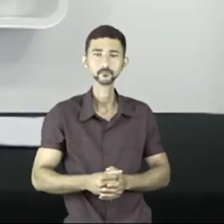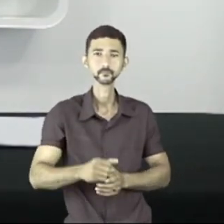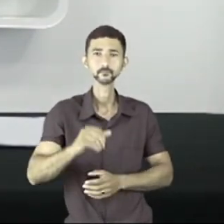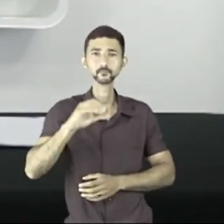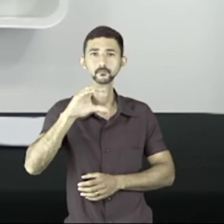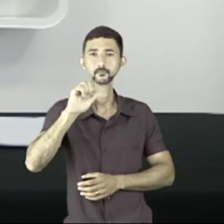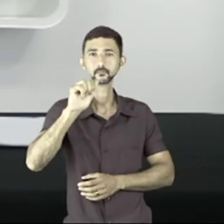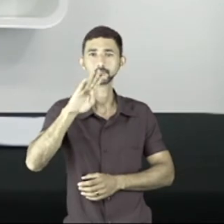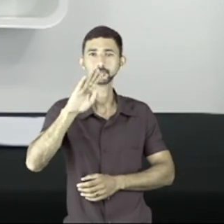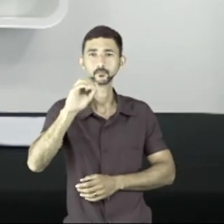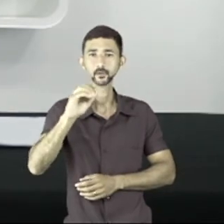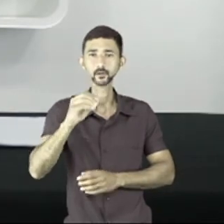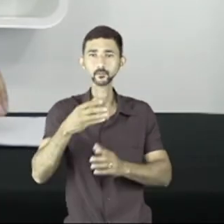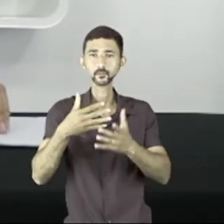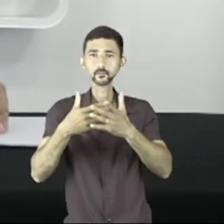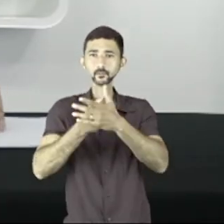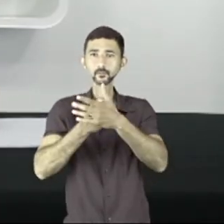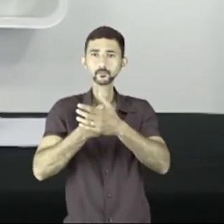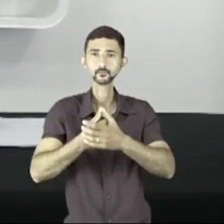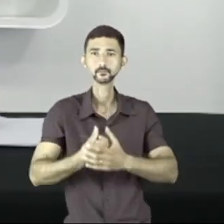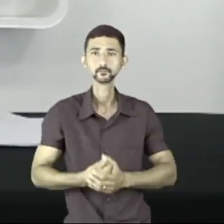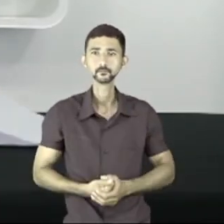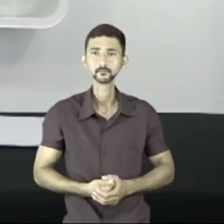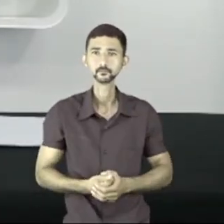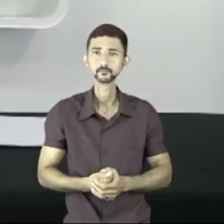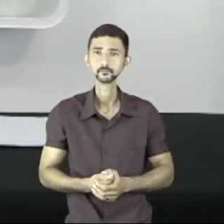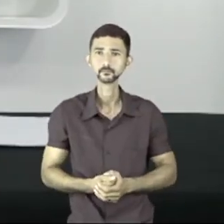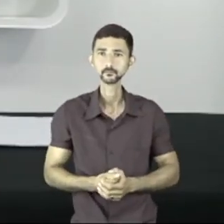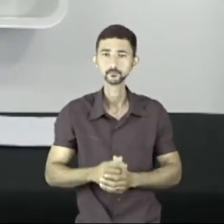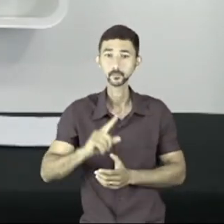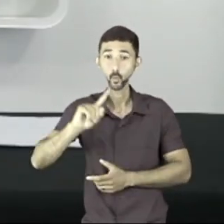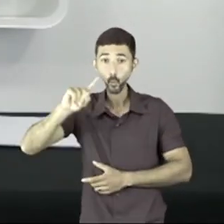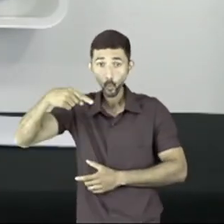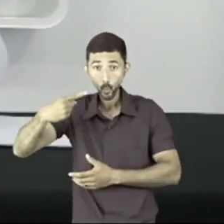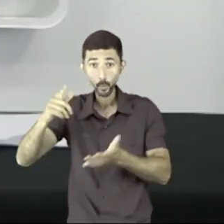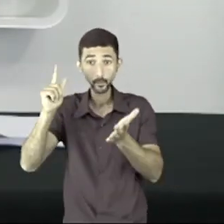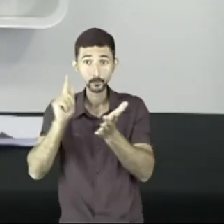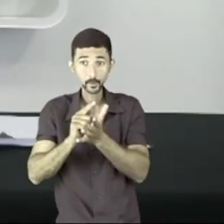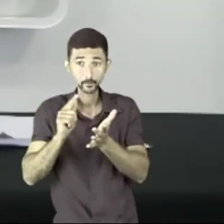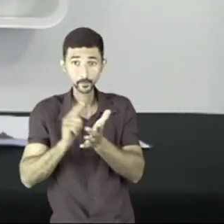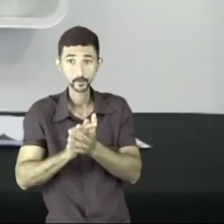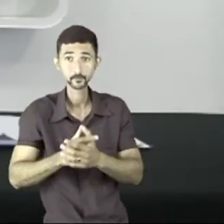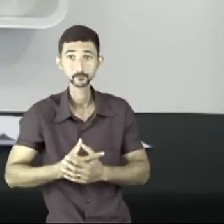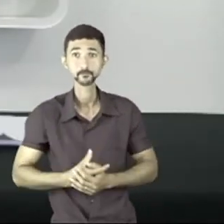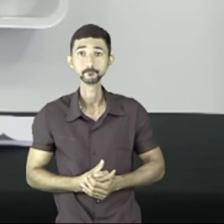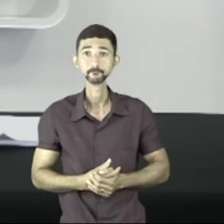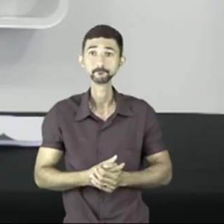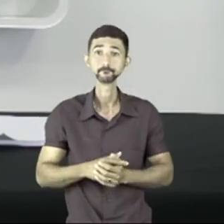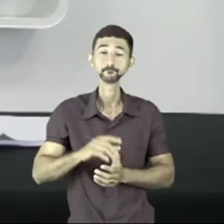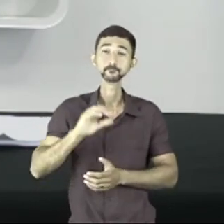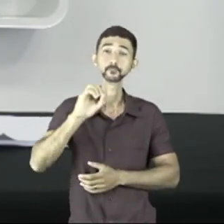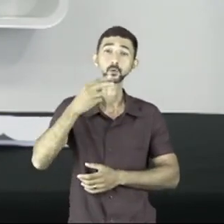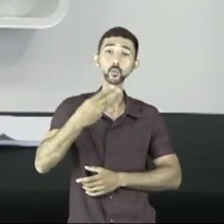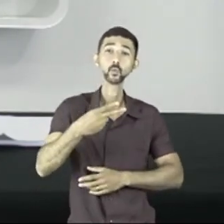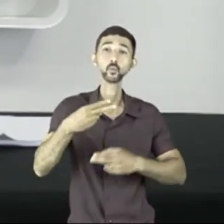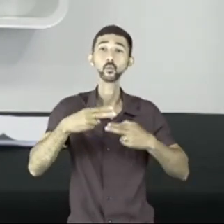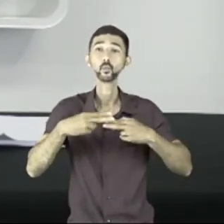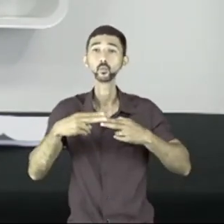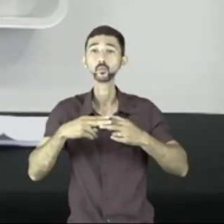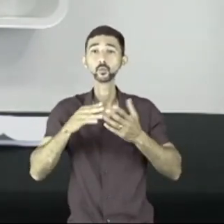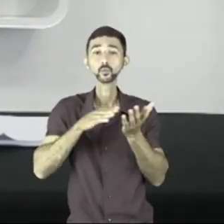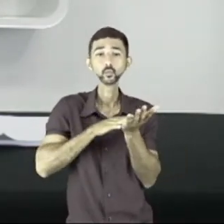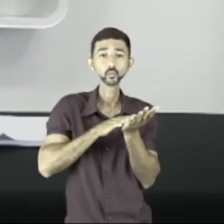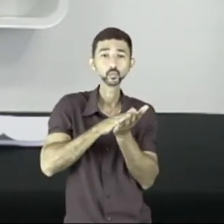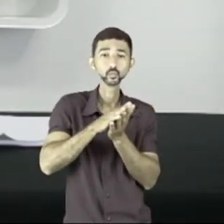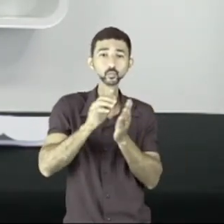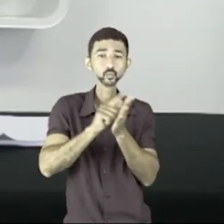você pode fazer? Você pode pegar outro papel, ou se você estiver utilizando o jornal,